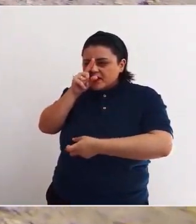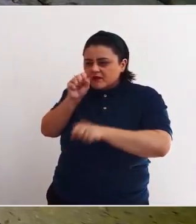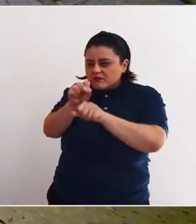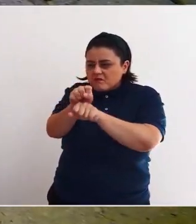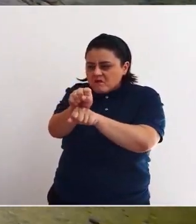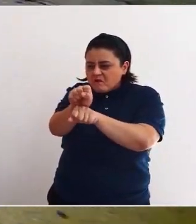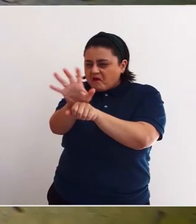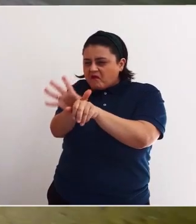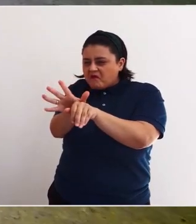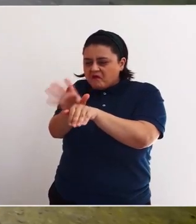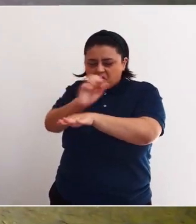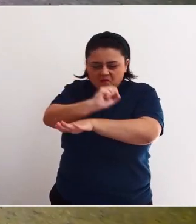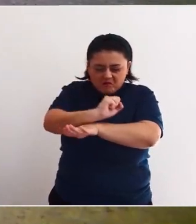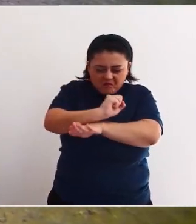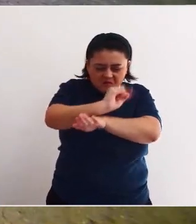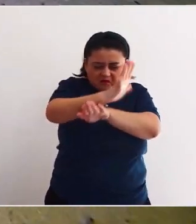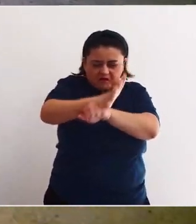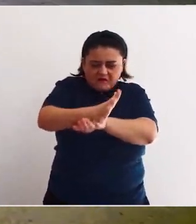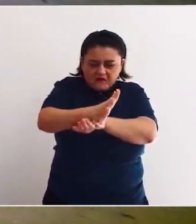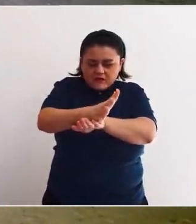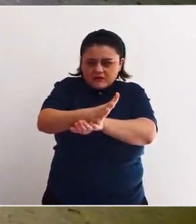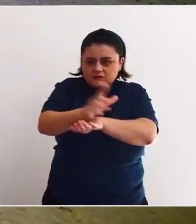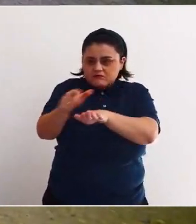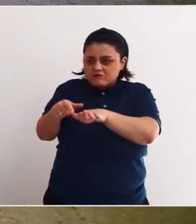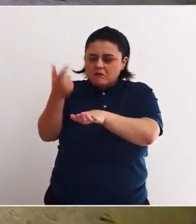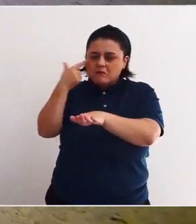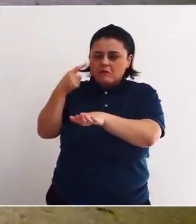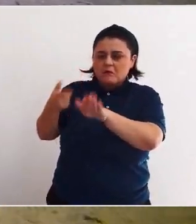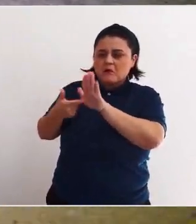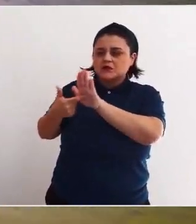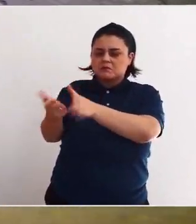seus espinhos para parecer ainda maior.